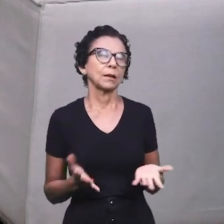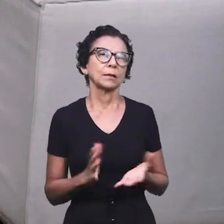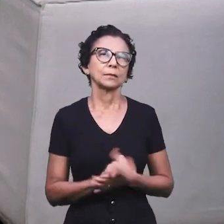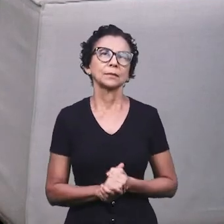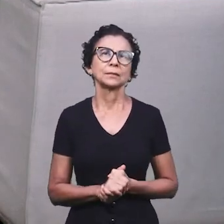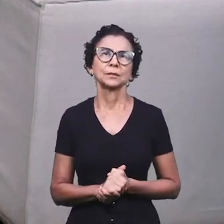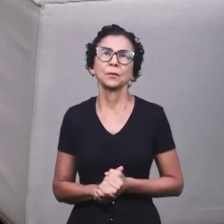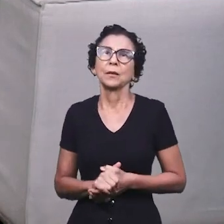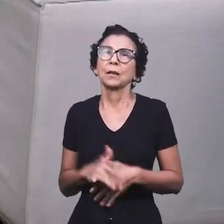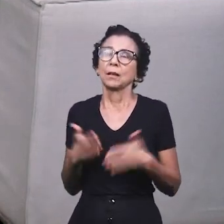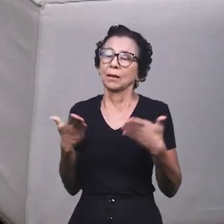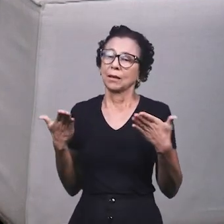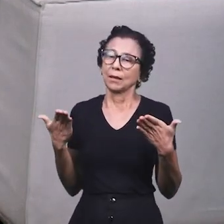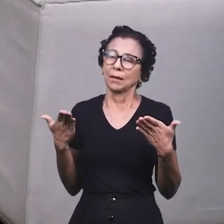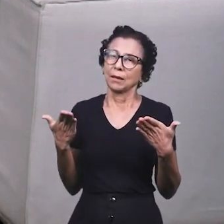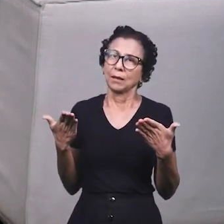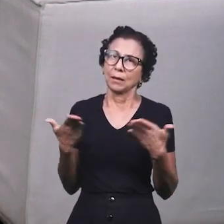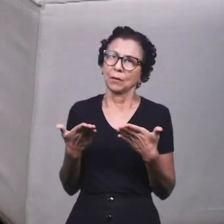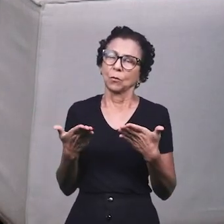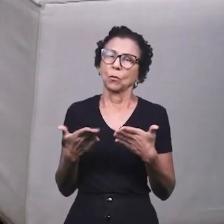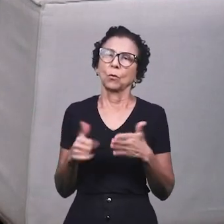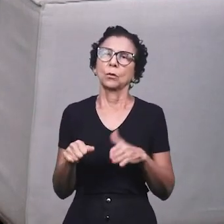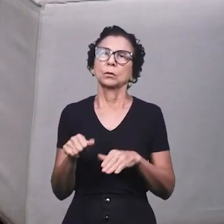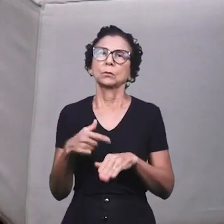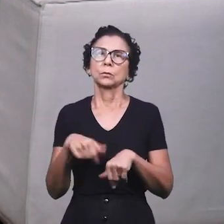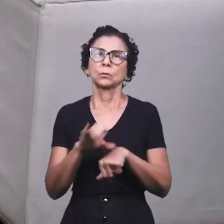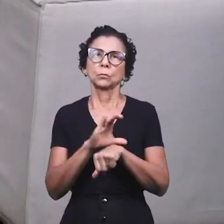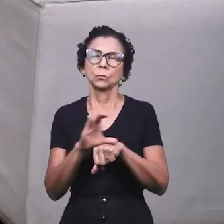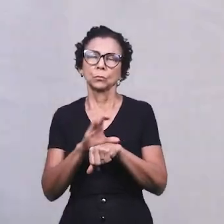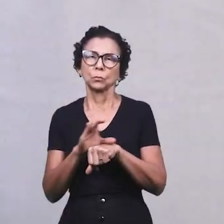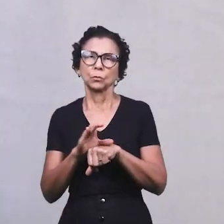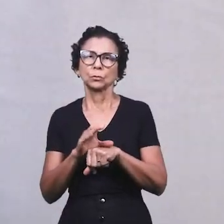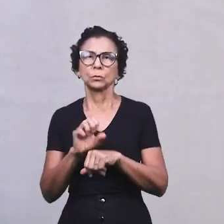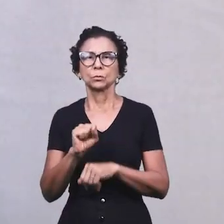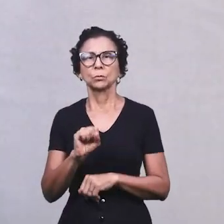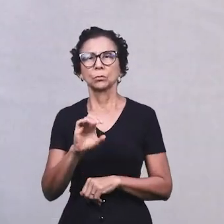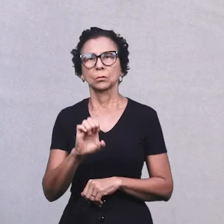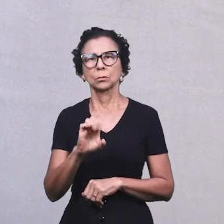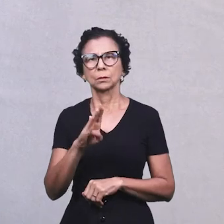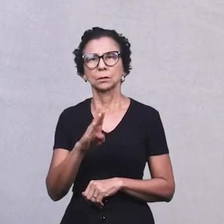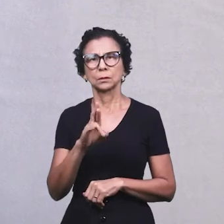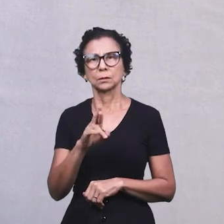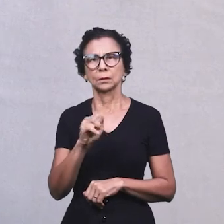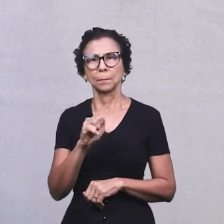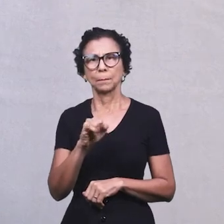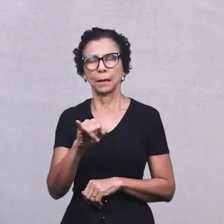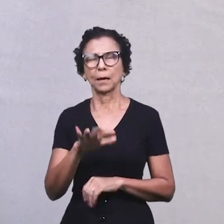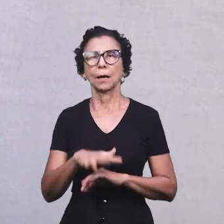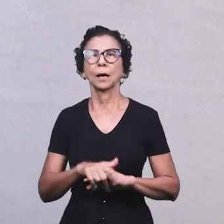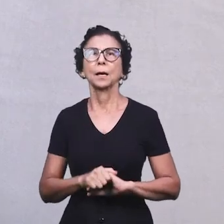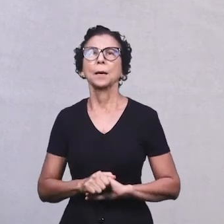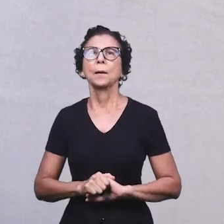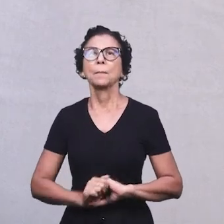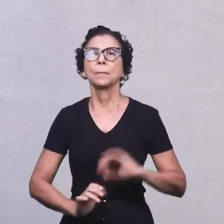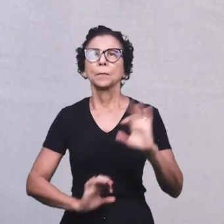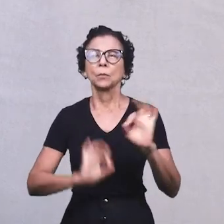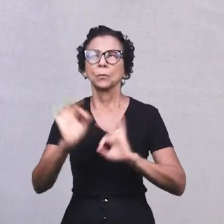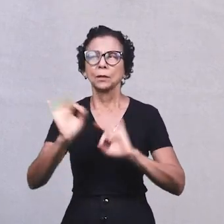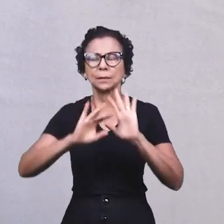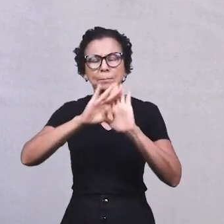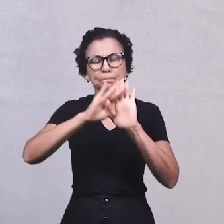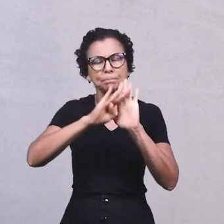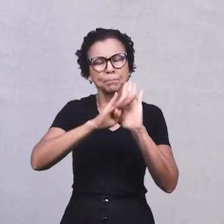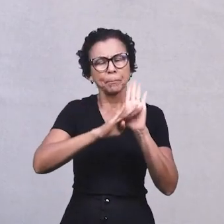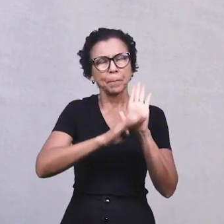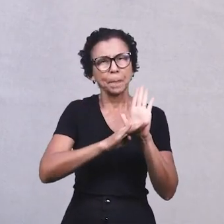eu estou buscando agora recurso do Sebrae para realmente colocar em ordem aquilo que foi